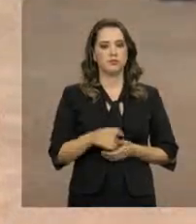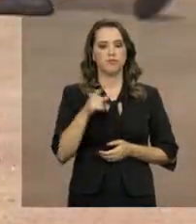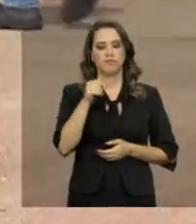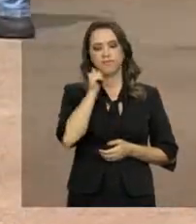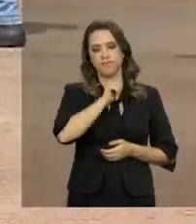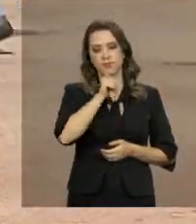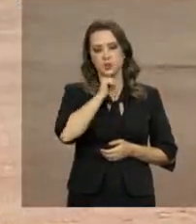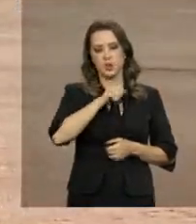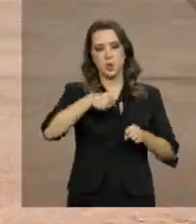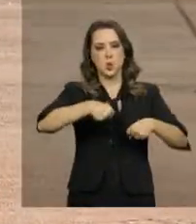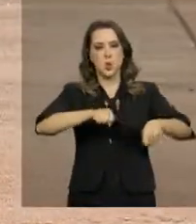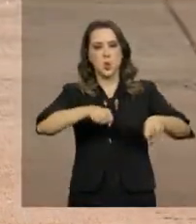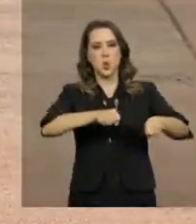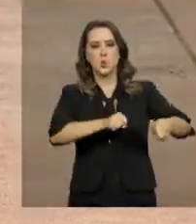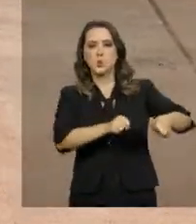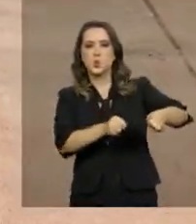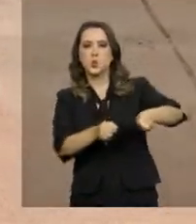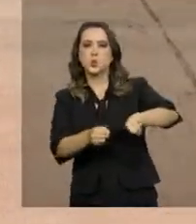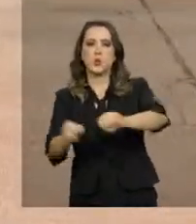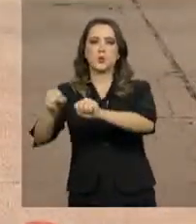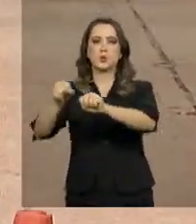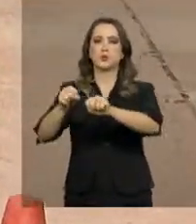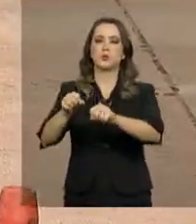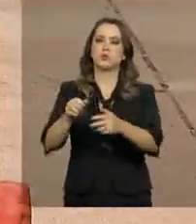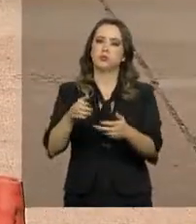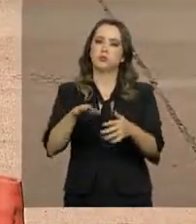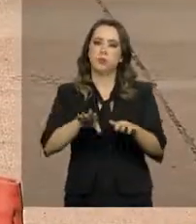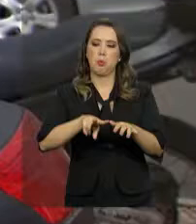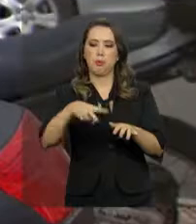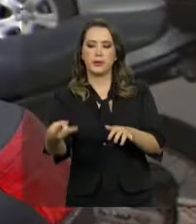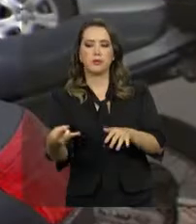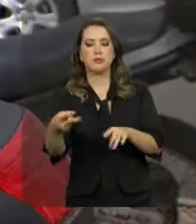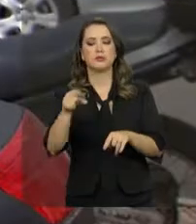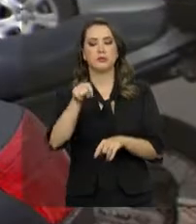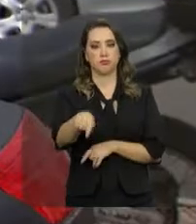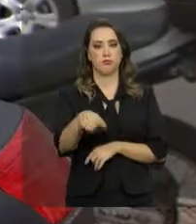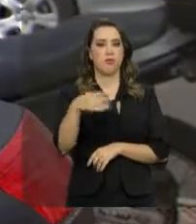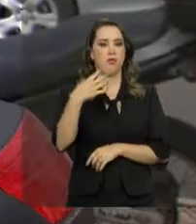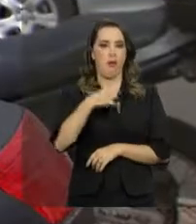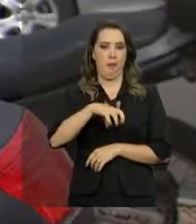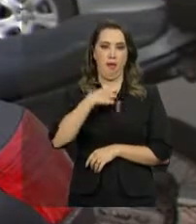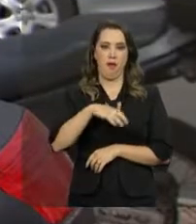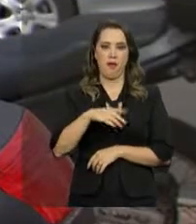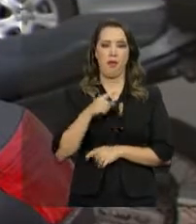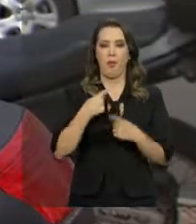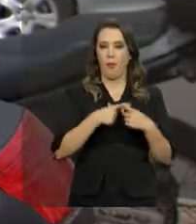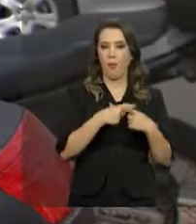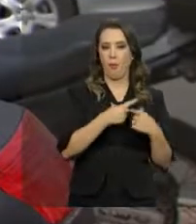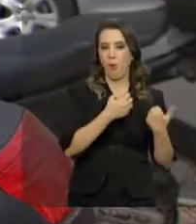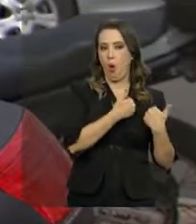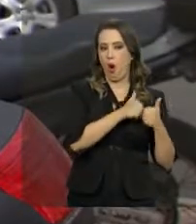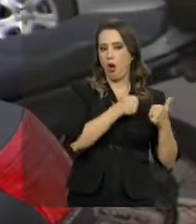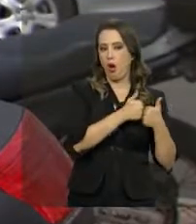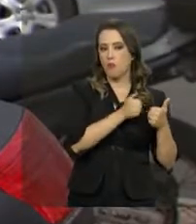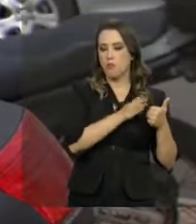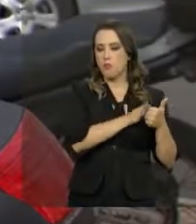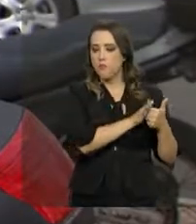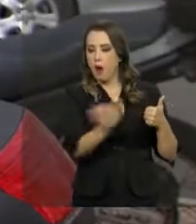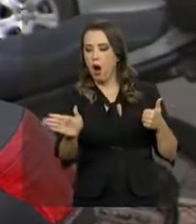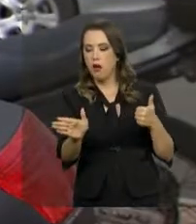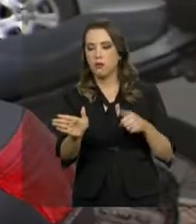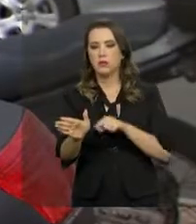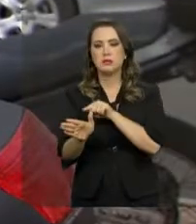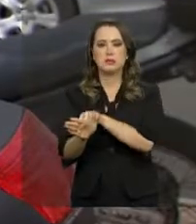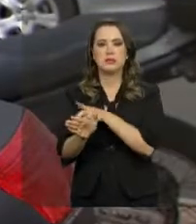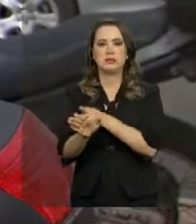acidente de moto quando morar em itapetinga no interior da bahia um ônibus fez uma curva sem sinalizar fechou a moto